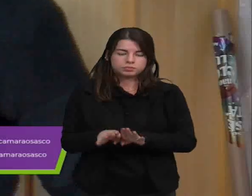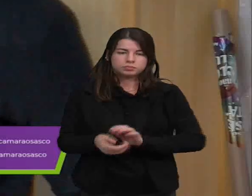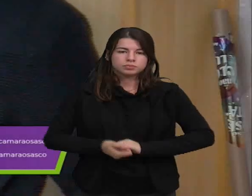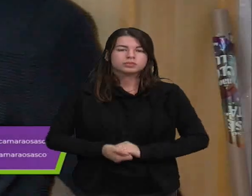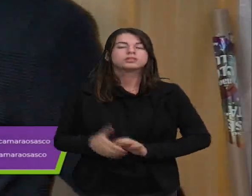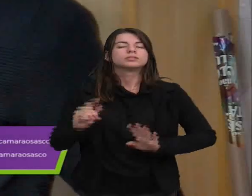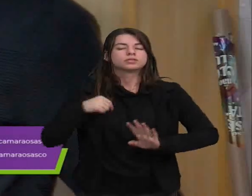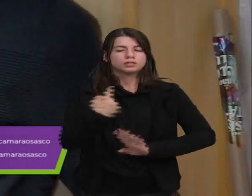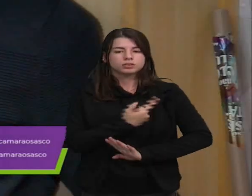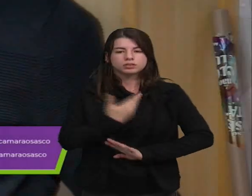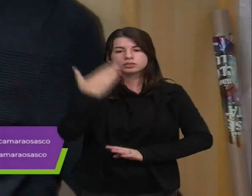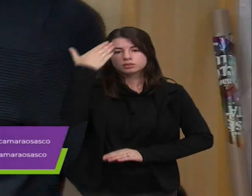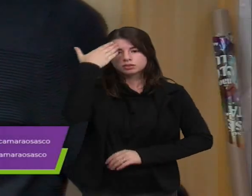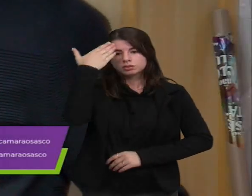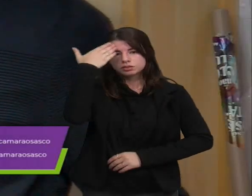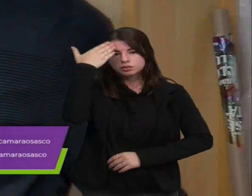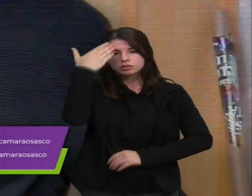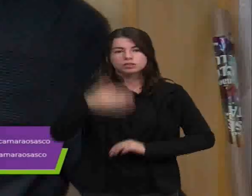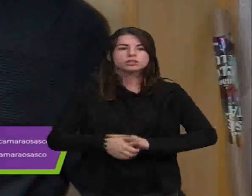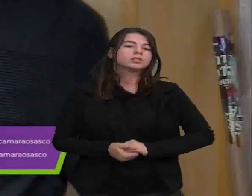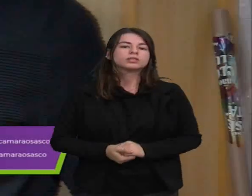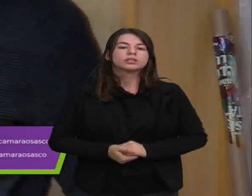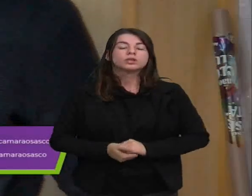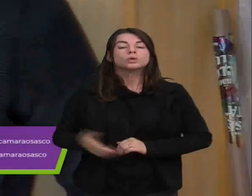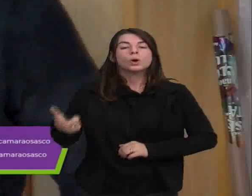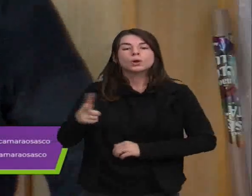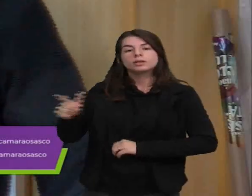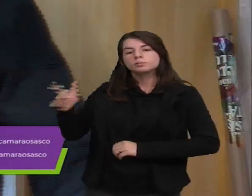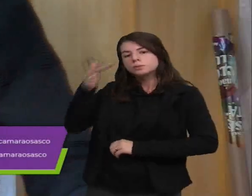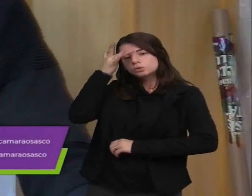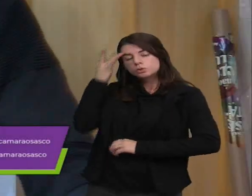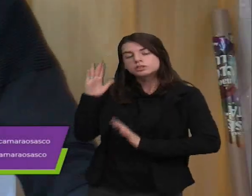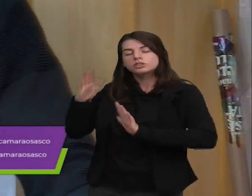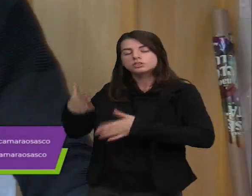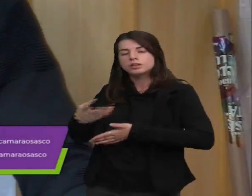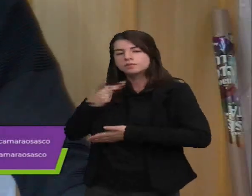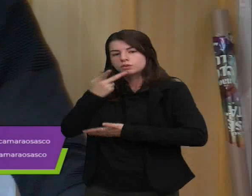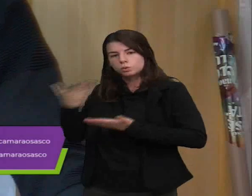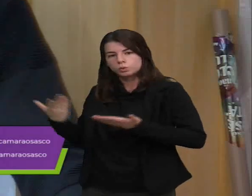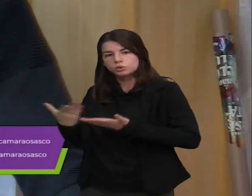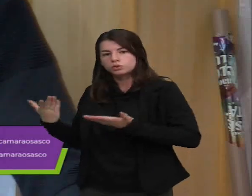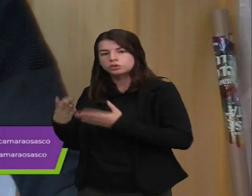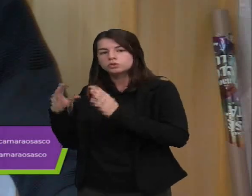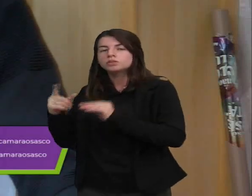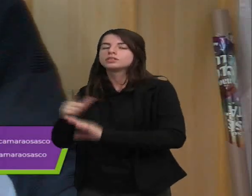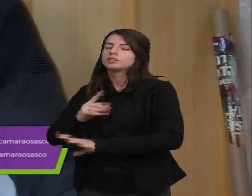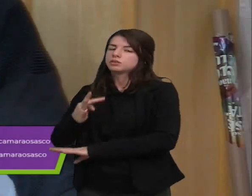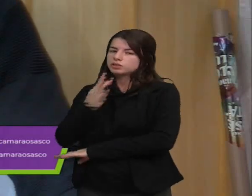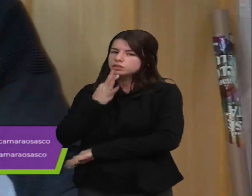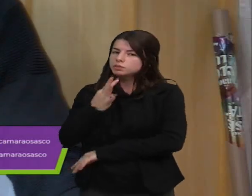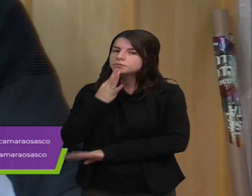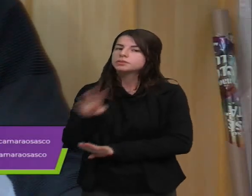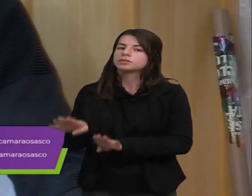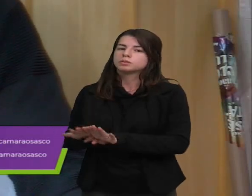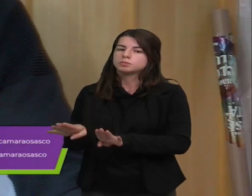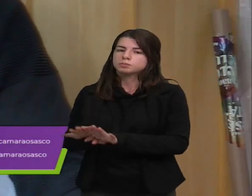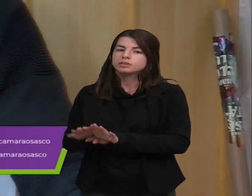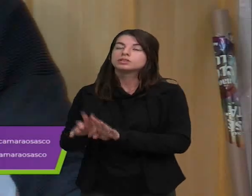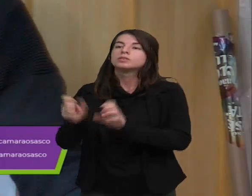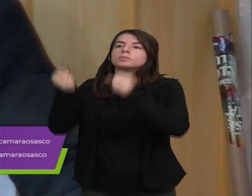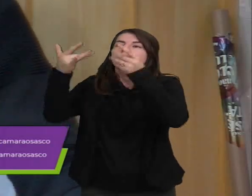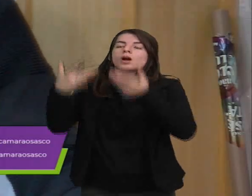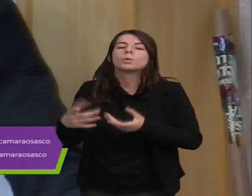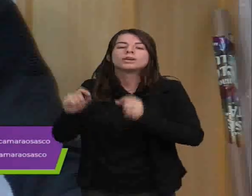consciência disso e eu acho que os colegas que antecederam aqui nessa tribuna tem conhecimento muito mais que a gente para falar do que está acontecendo